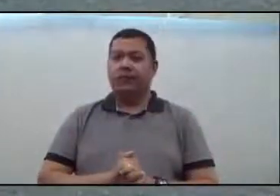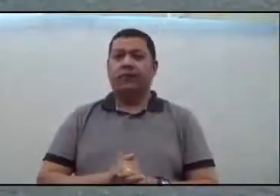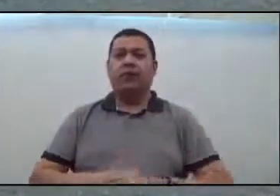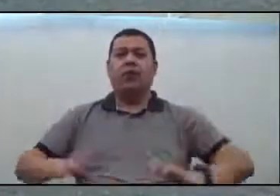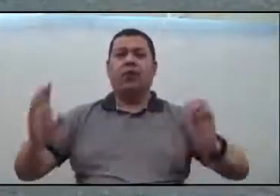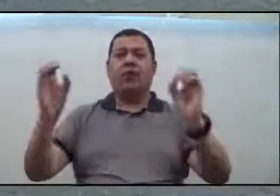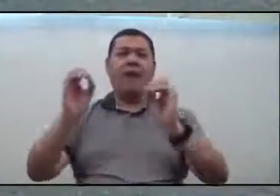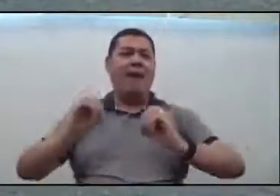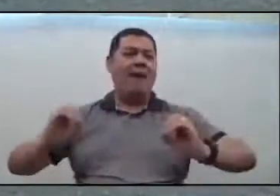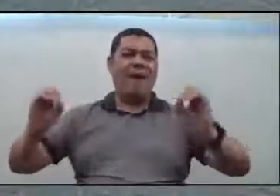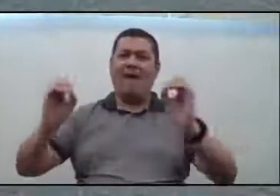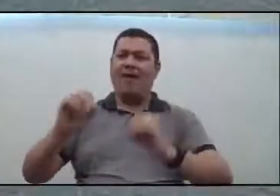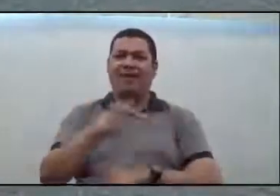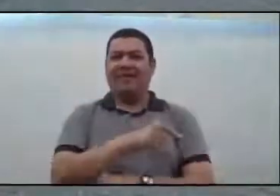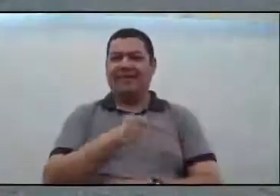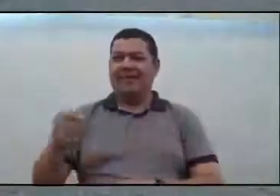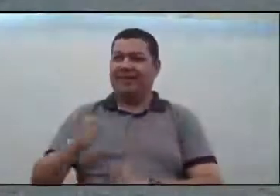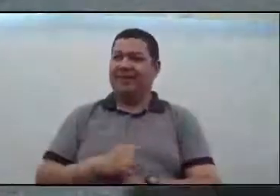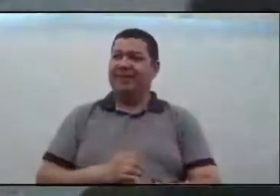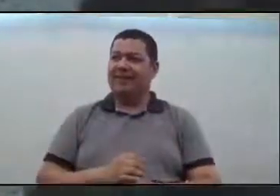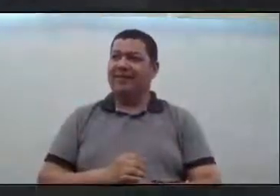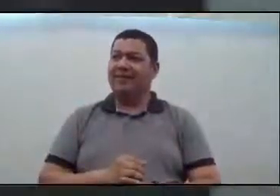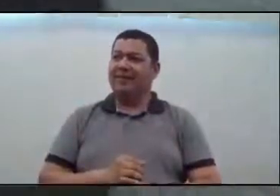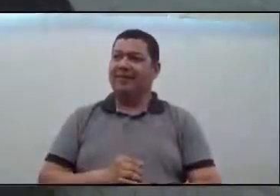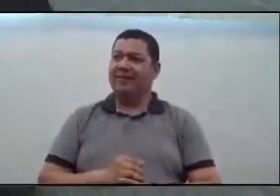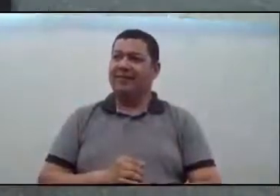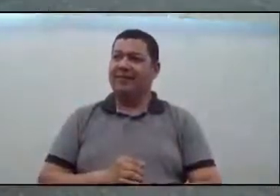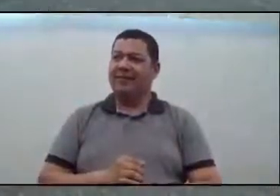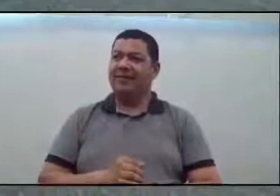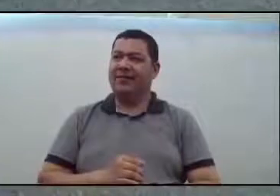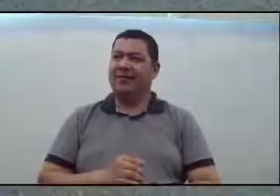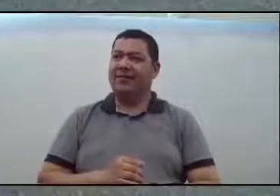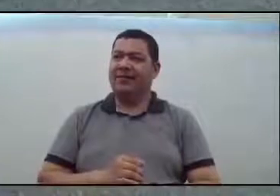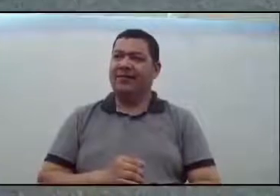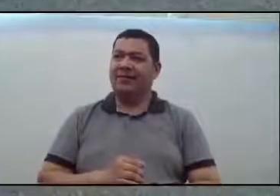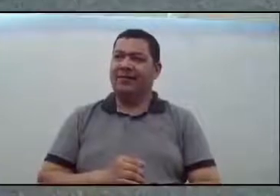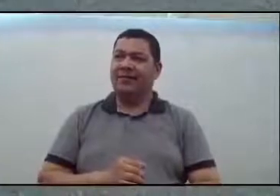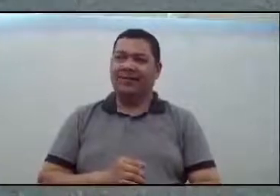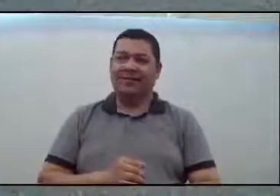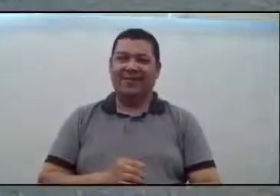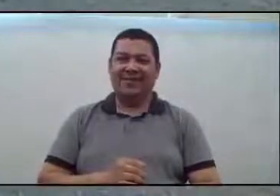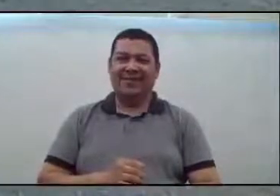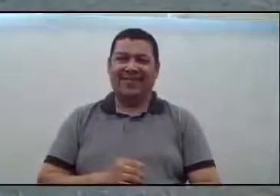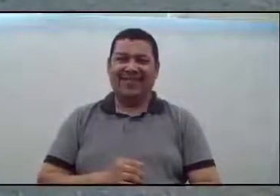semana para todos, né? O meu amigo Paulinho falou que é final de semana, não é não, Paulinho, é começo de